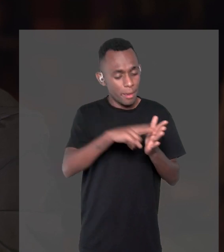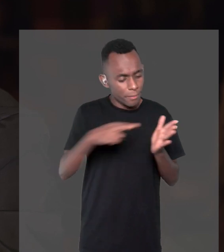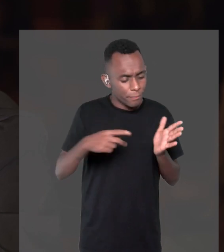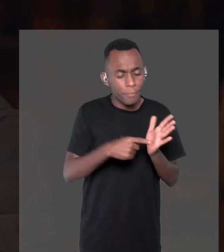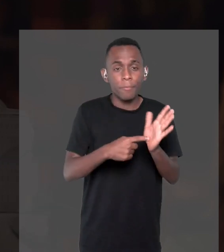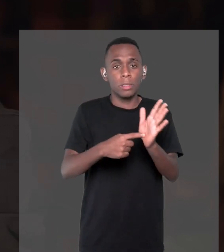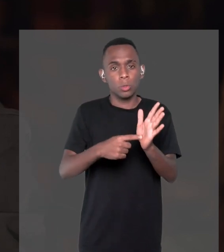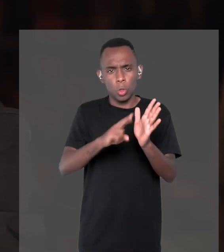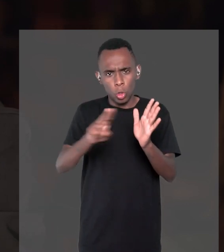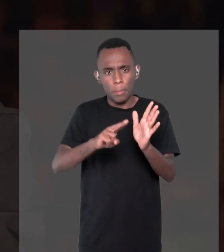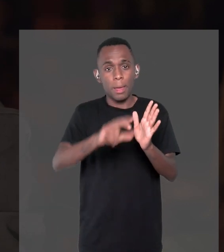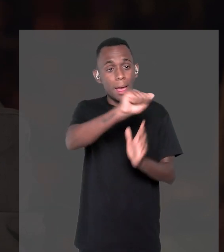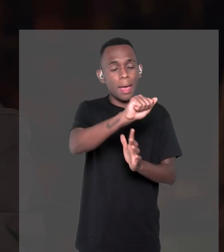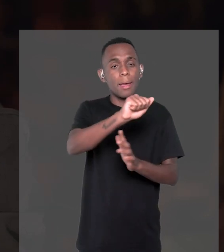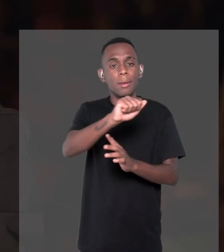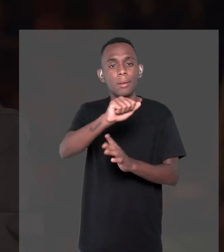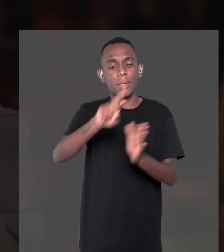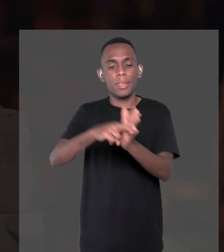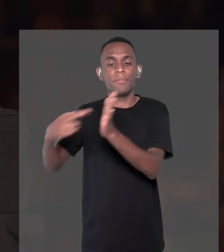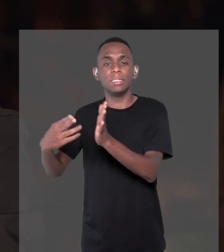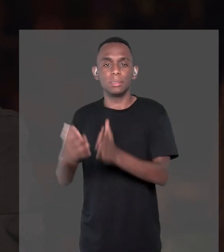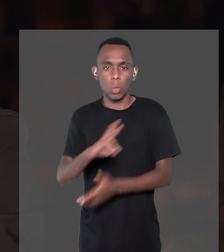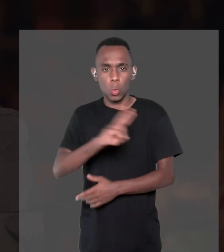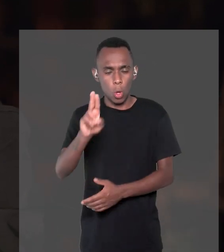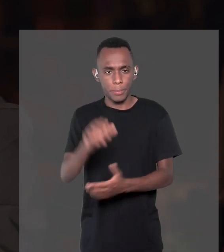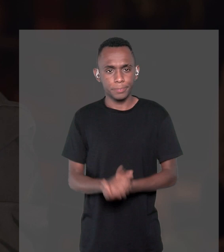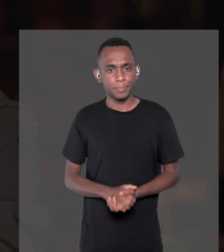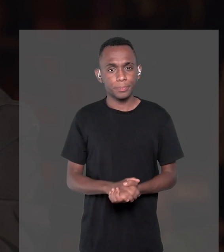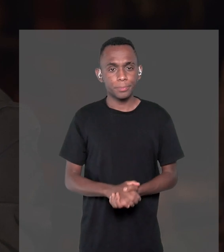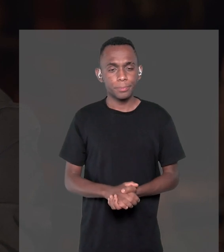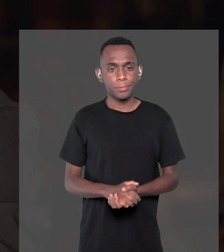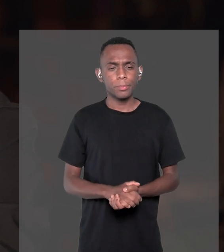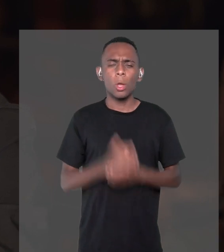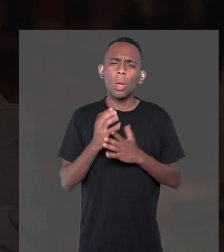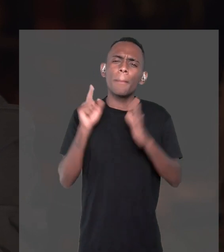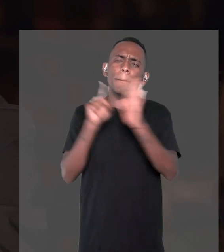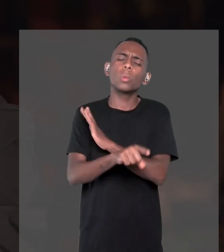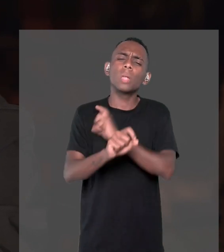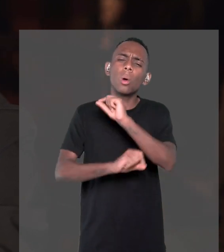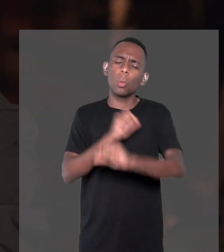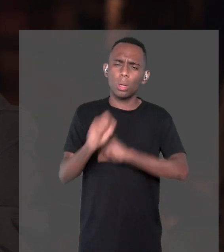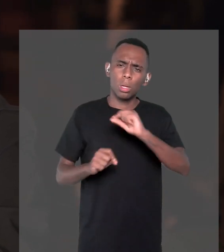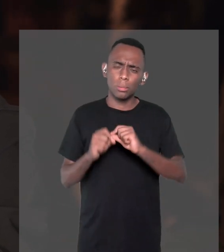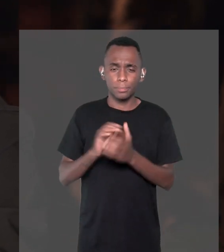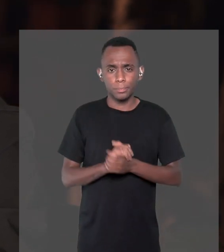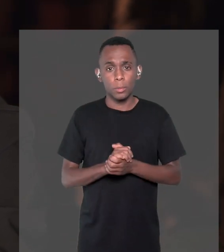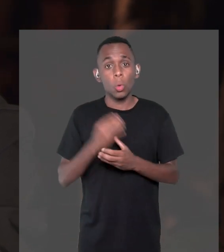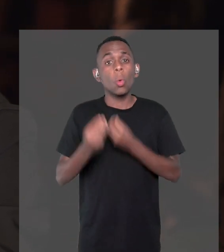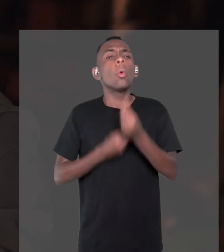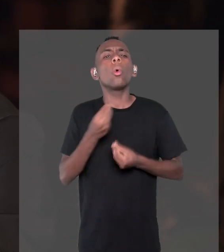últimos 10 anos do século XIX. E o Machado de Assis então falava com ele que não